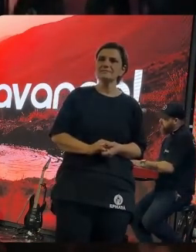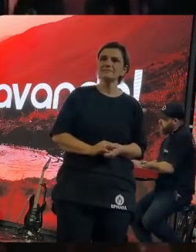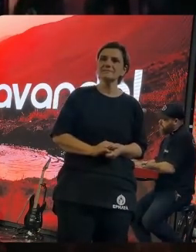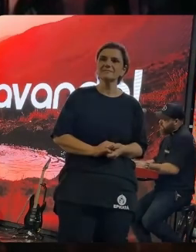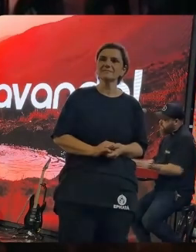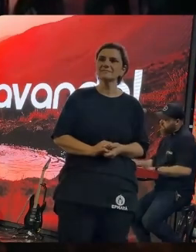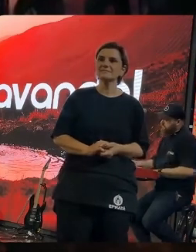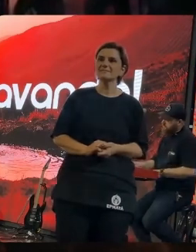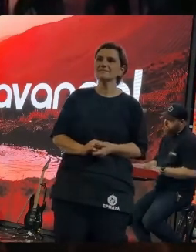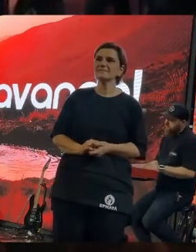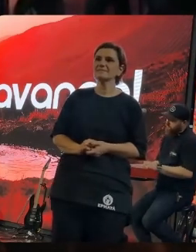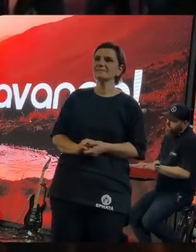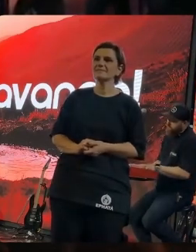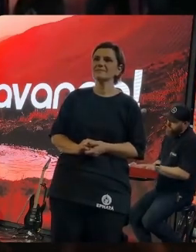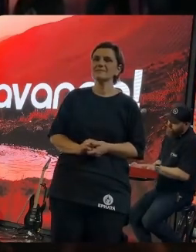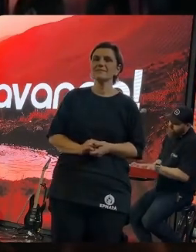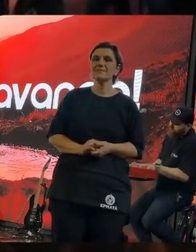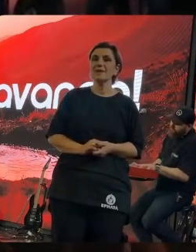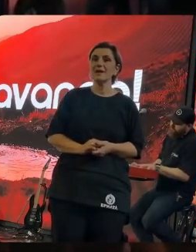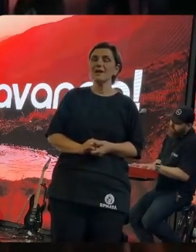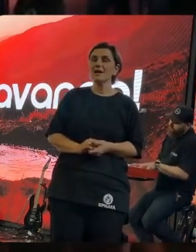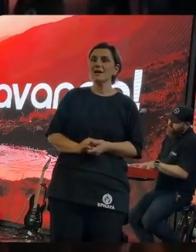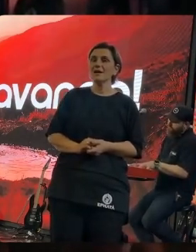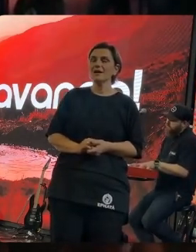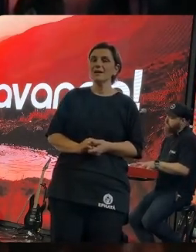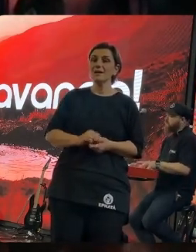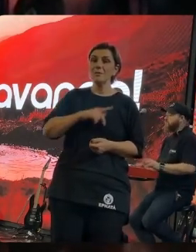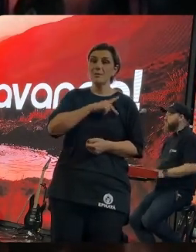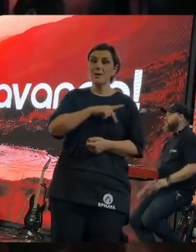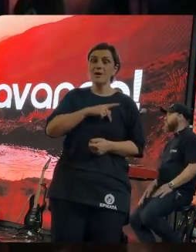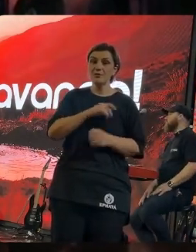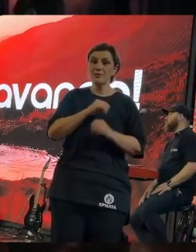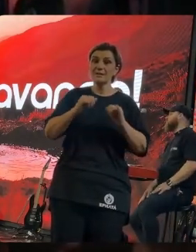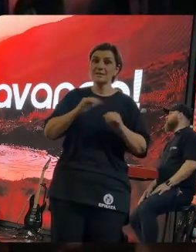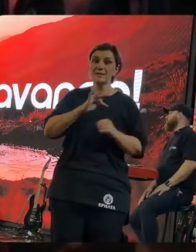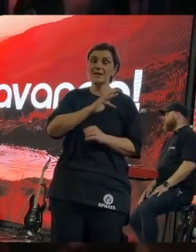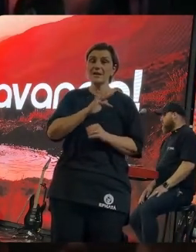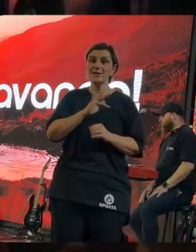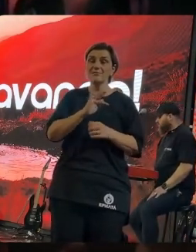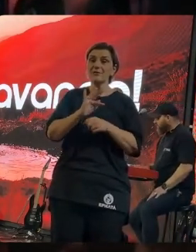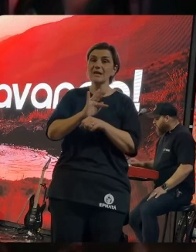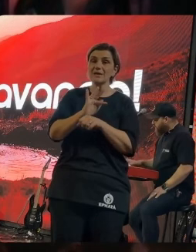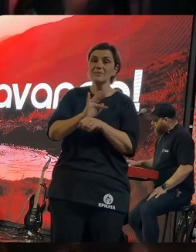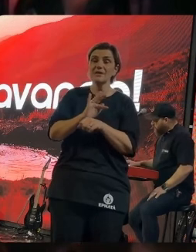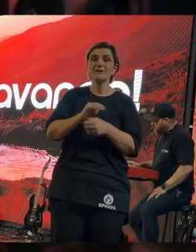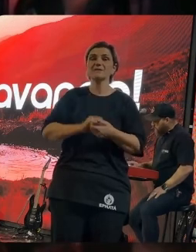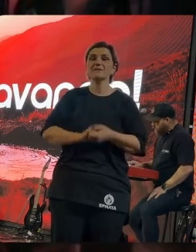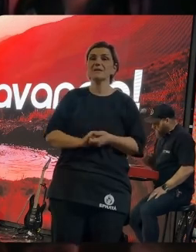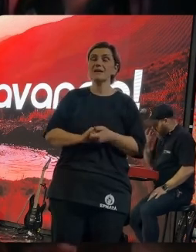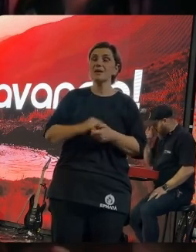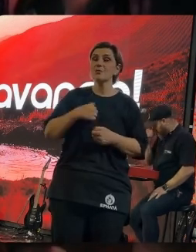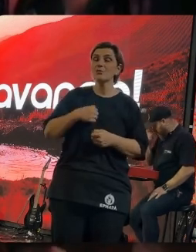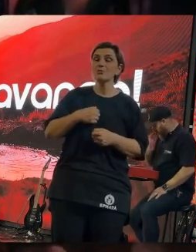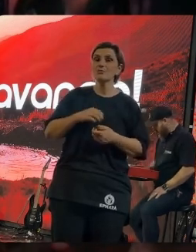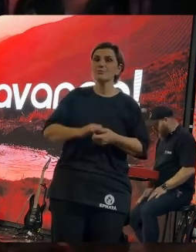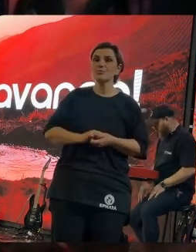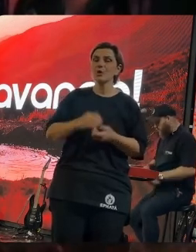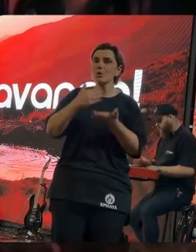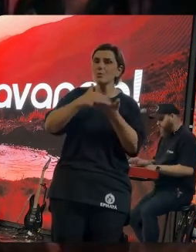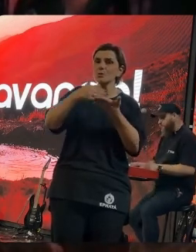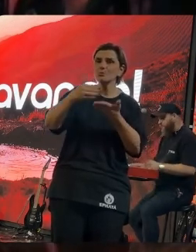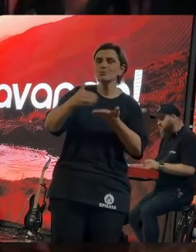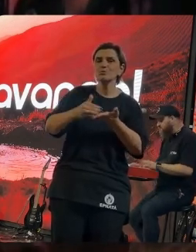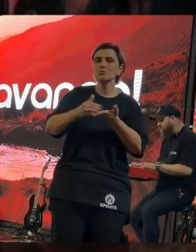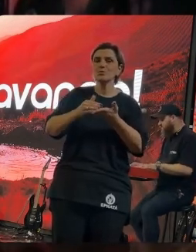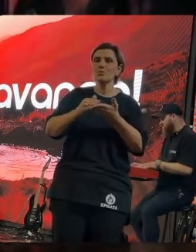O apóstolo Paulo, ele vai dizer em Filipenses capítulo 1, versículo 6: eu estou convencido de que aquele que começou